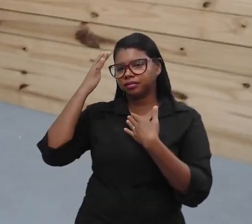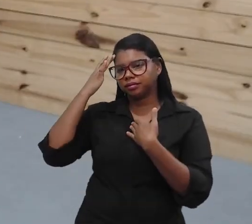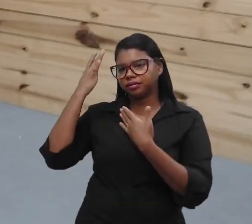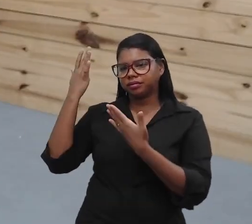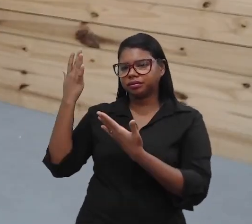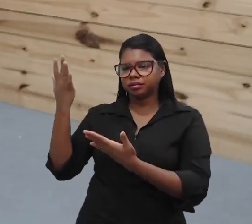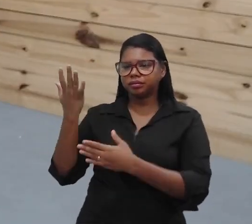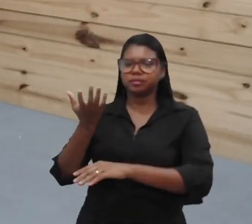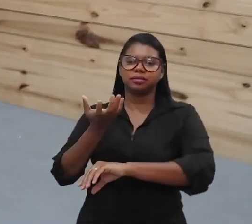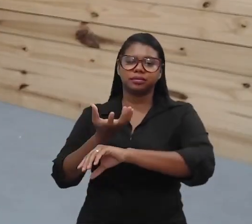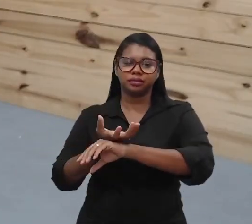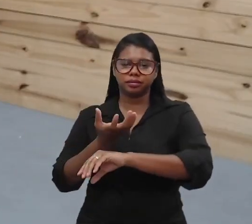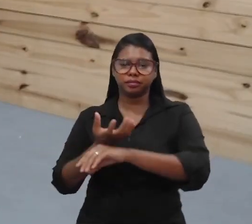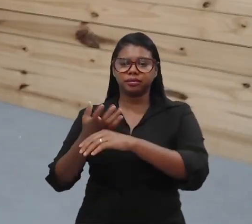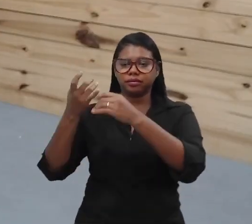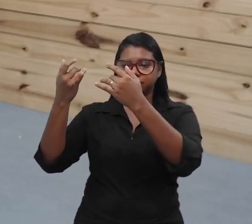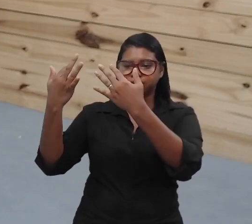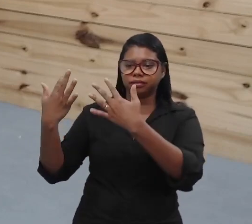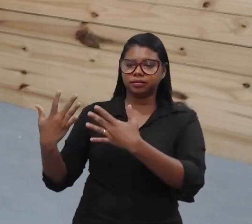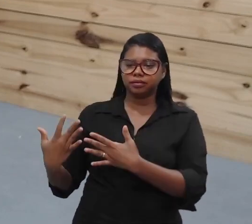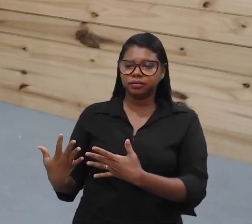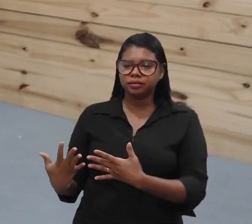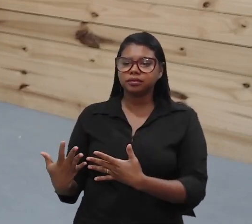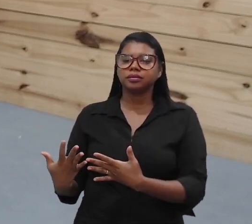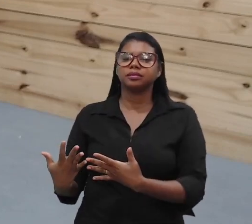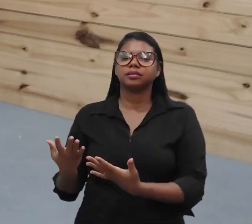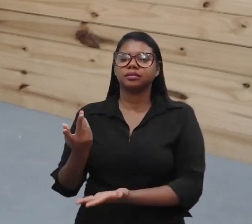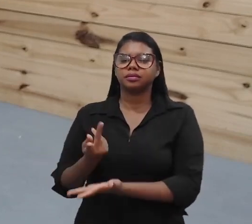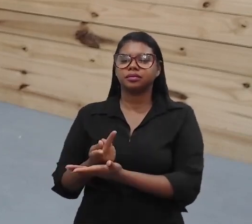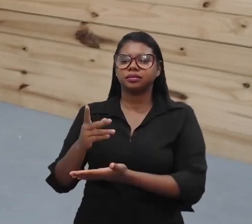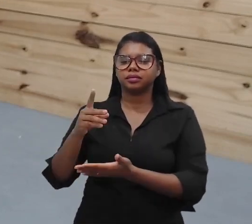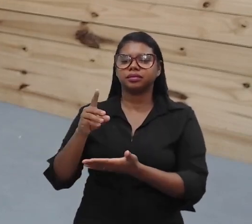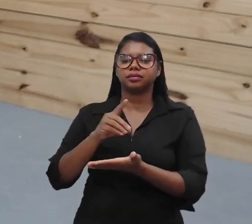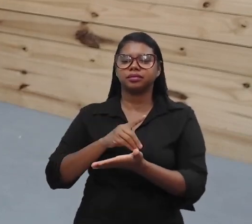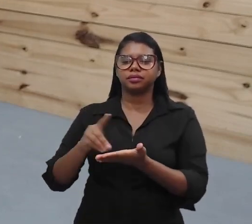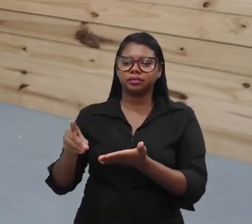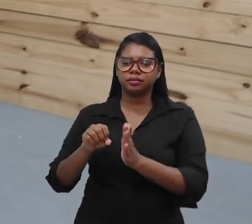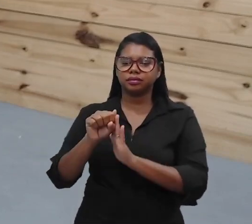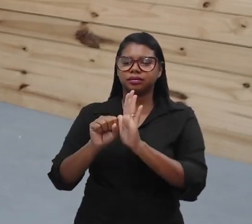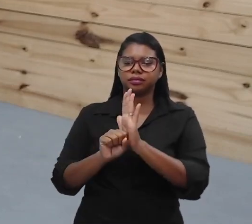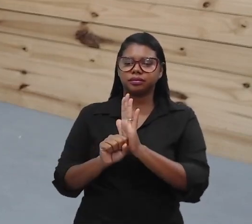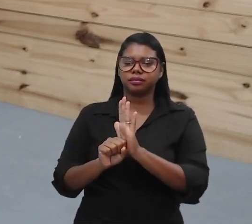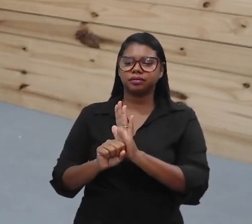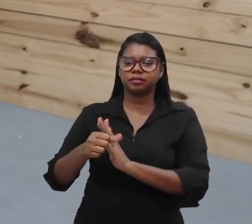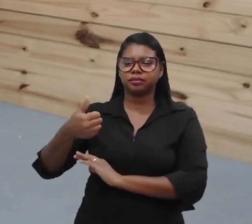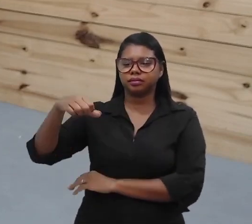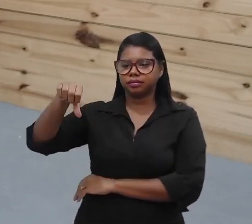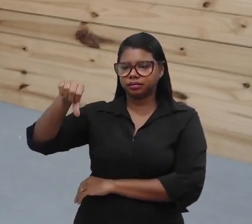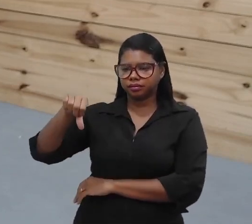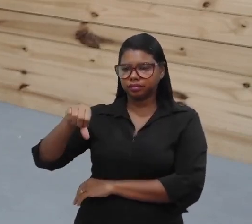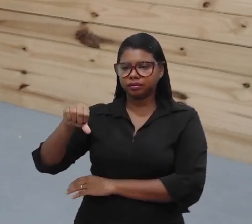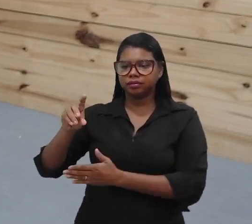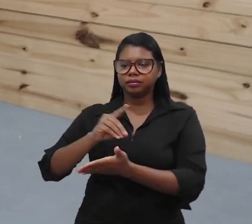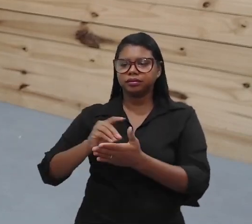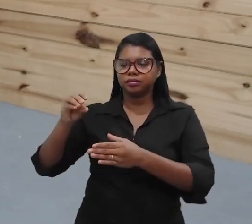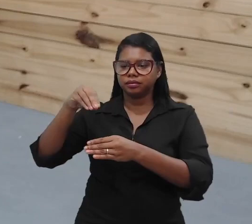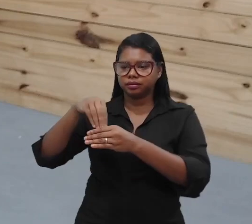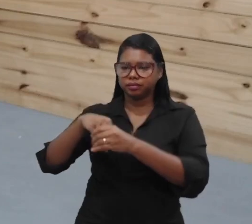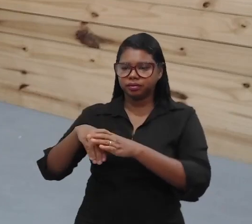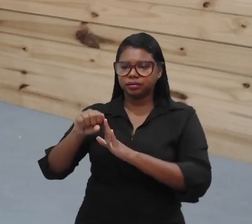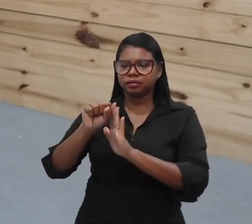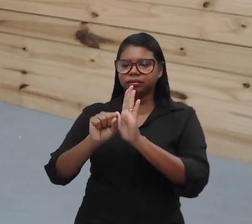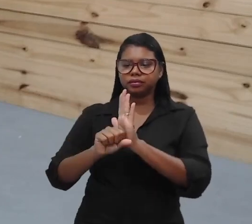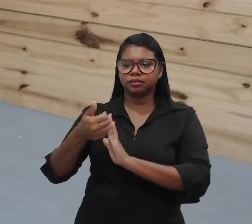gente vai tratar da questão do design no século XIX, o design de interiores especificamente, no século